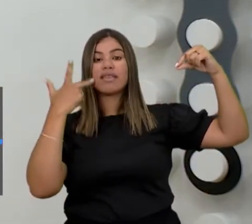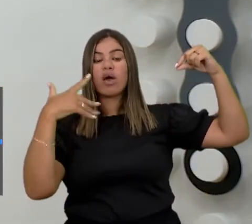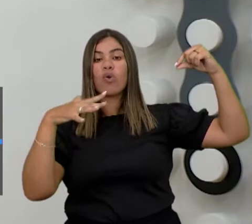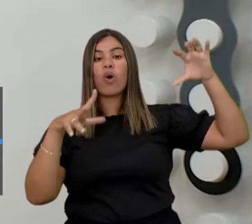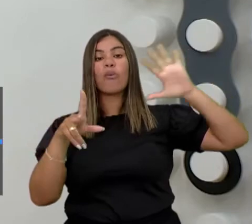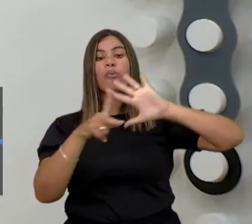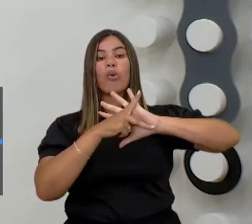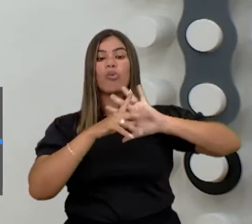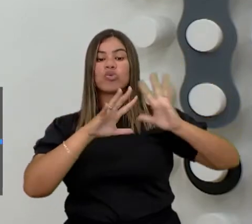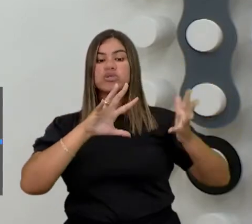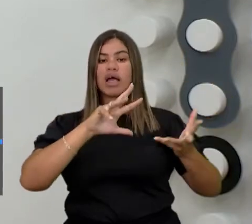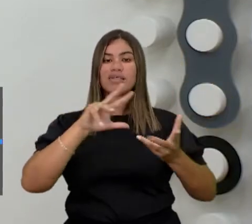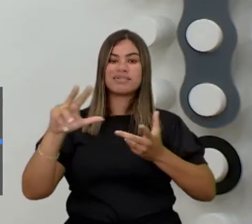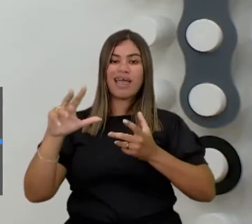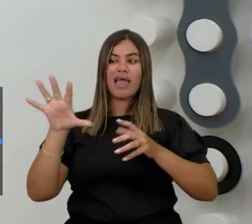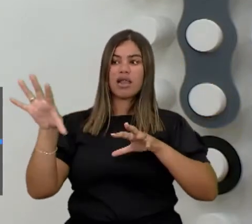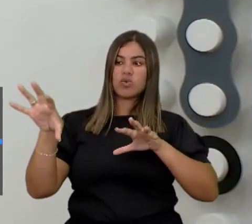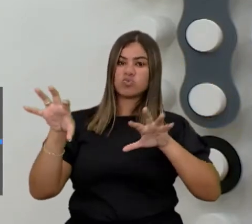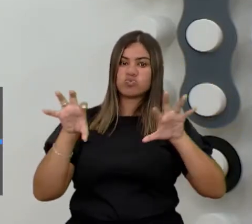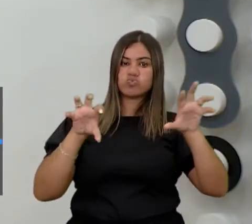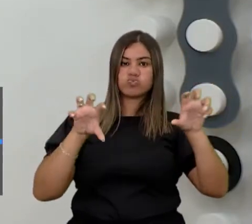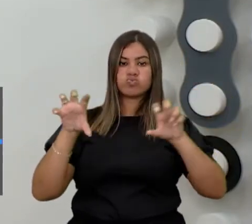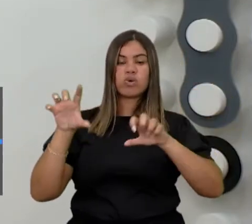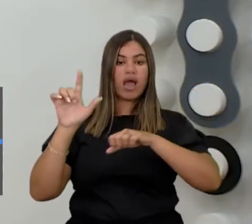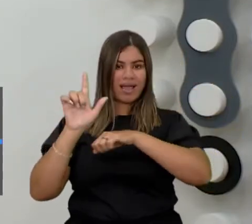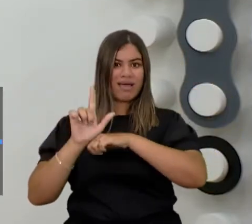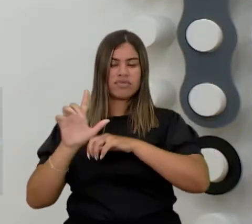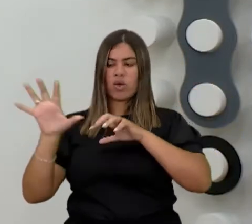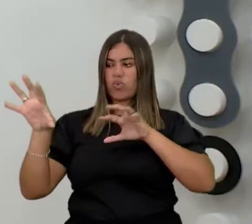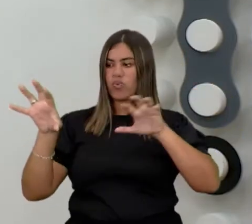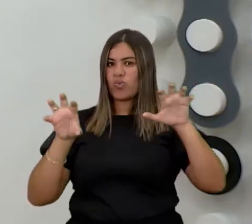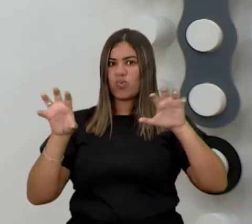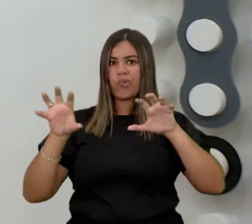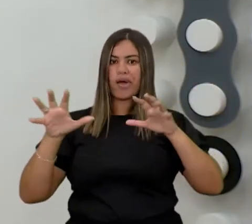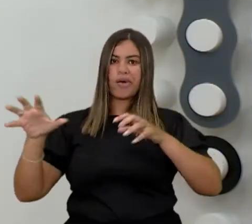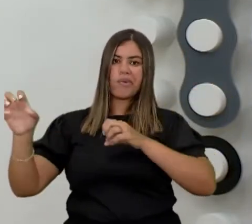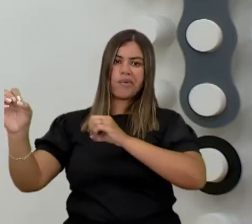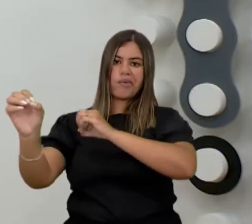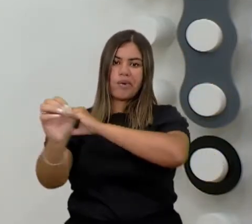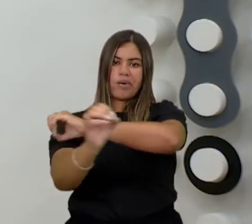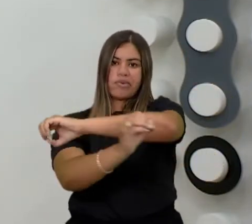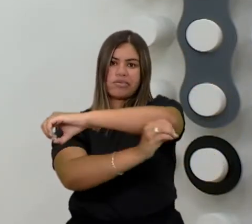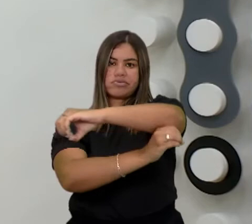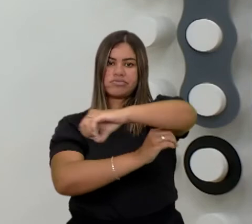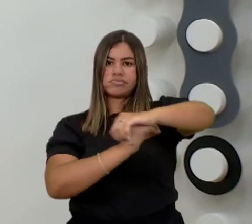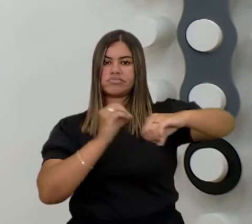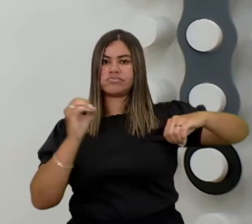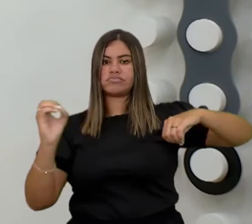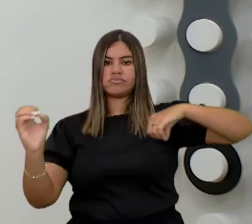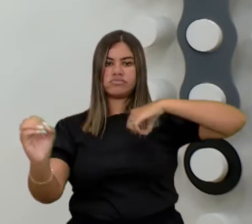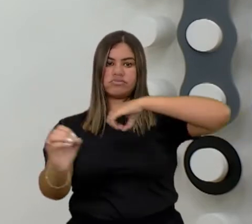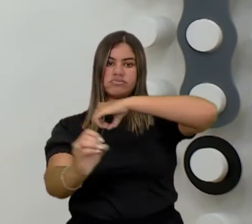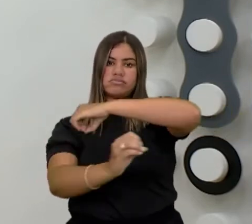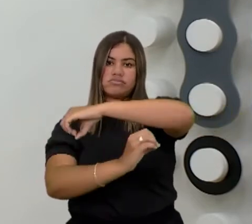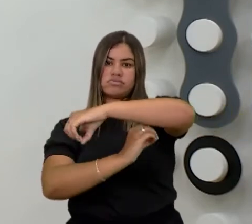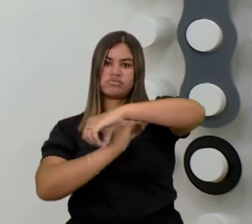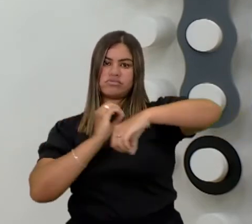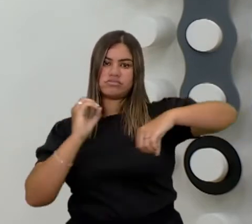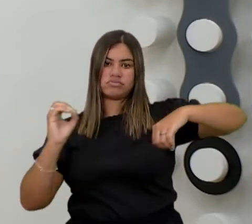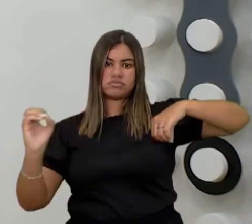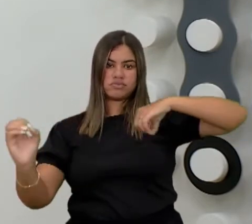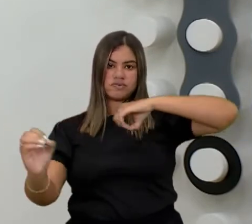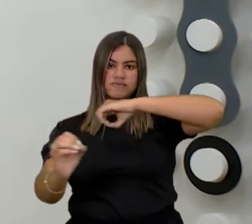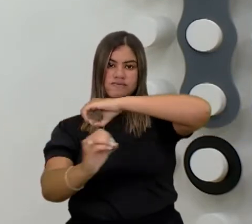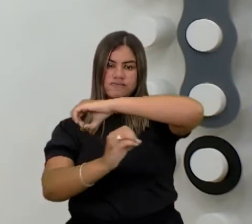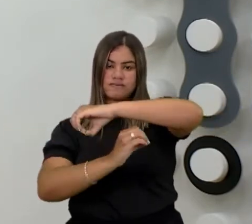ele é atraído pela nossa gravidade, né, e aí ele acaba tendo essa relação. Né,